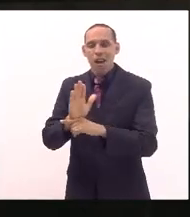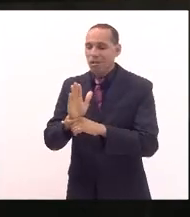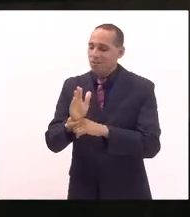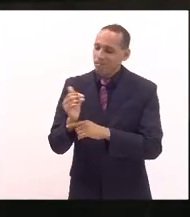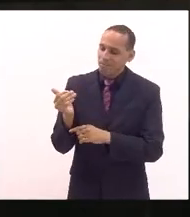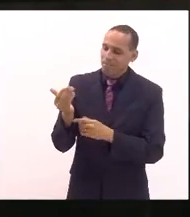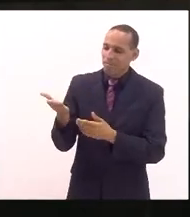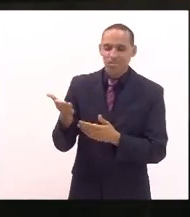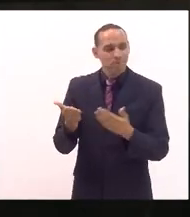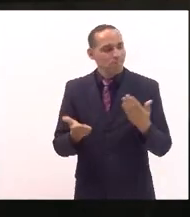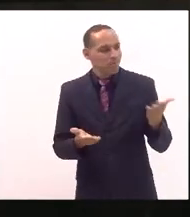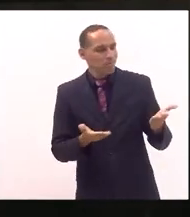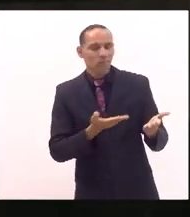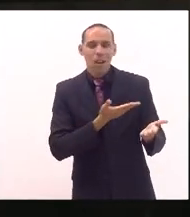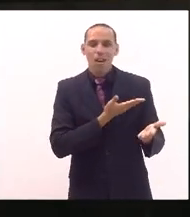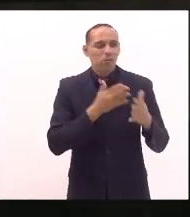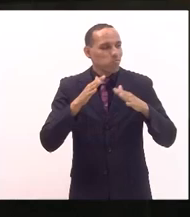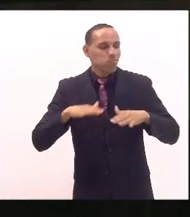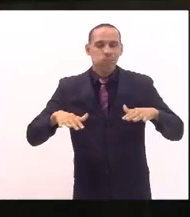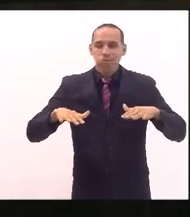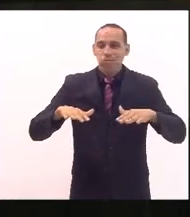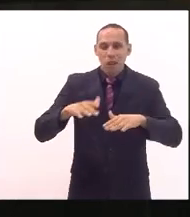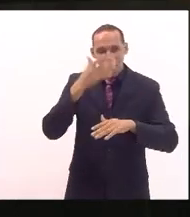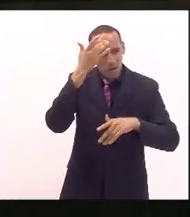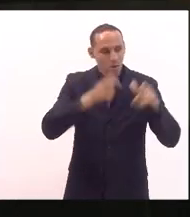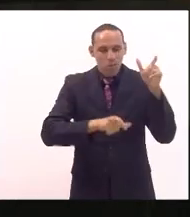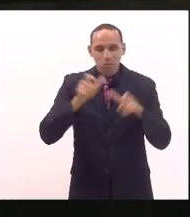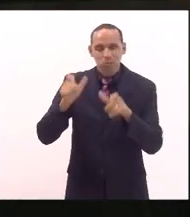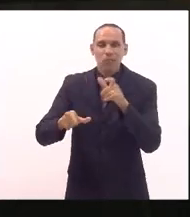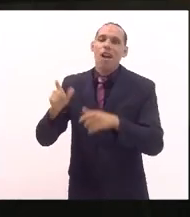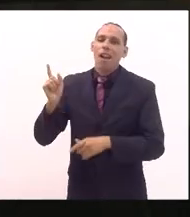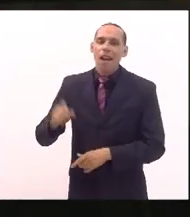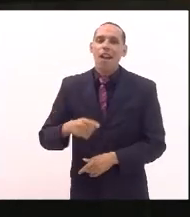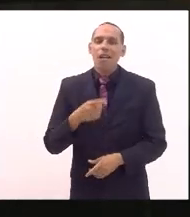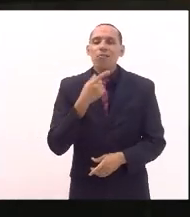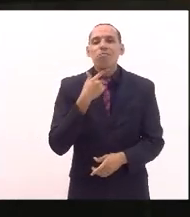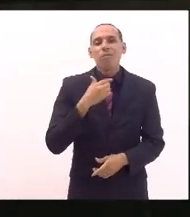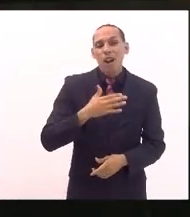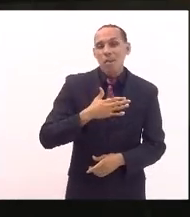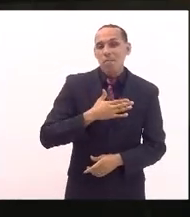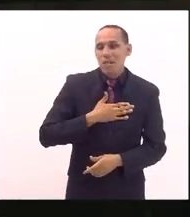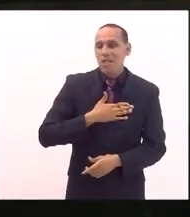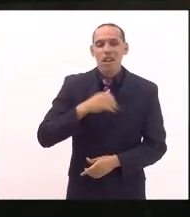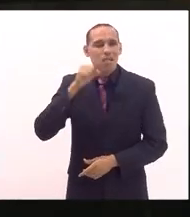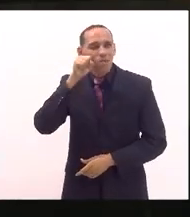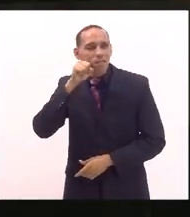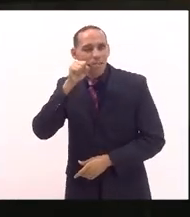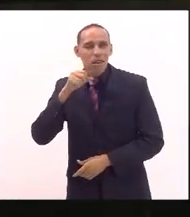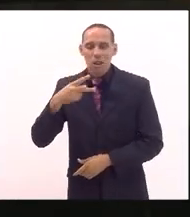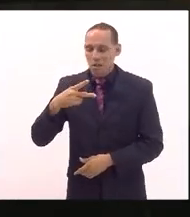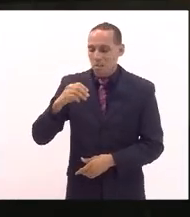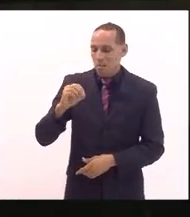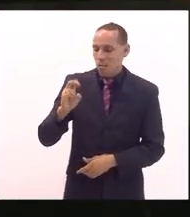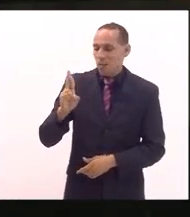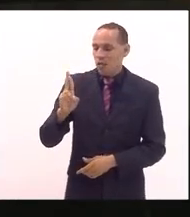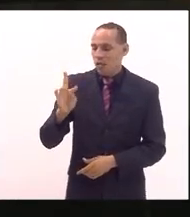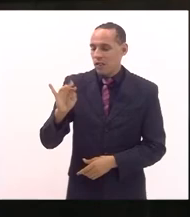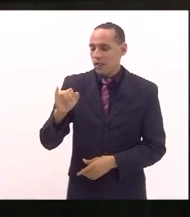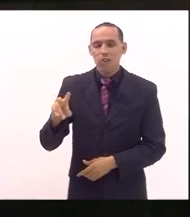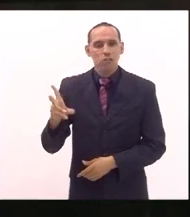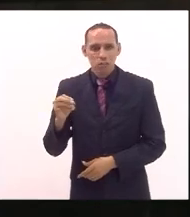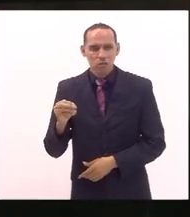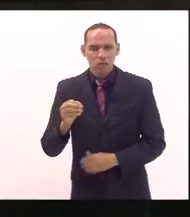essa aqui é a minha intenção foi a intenção do senador Com intenção do senador Portinho eu não tô falando